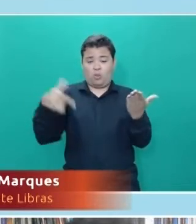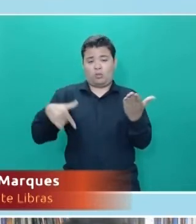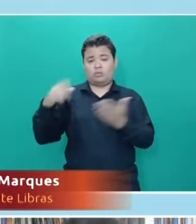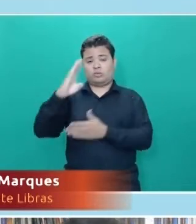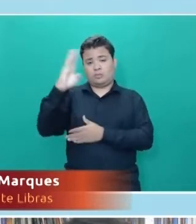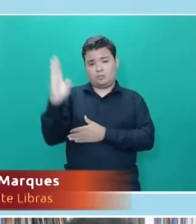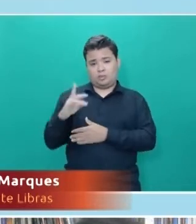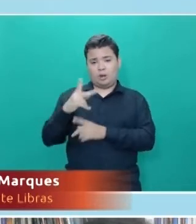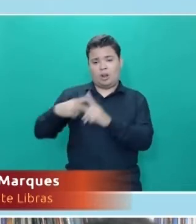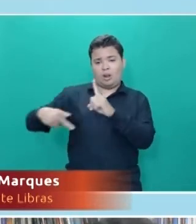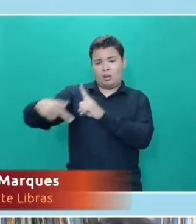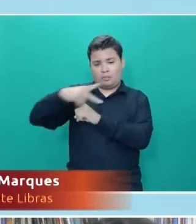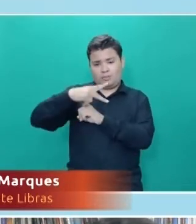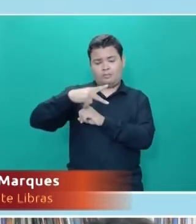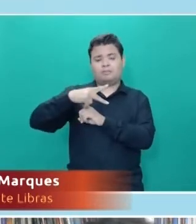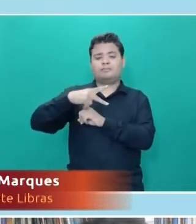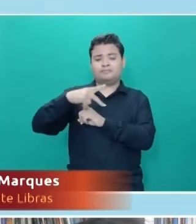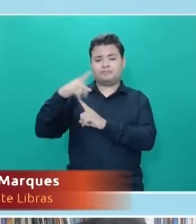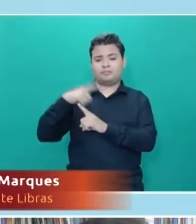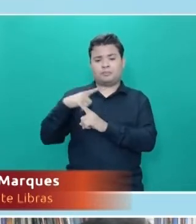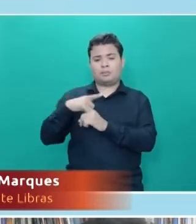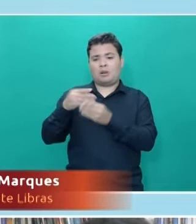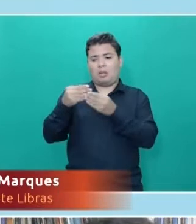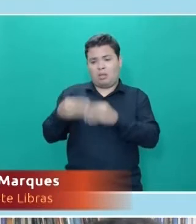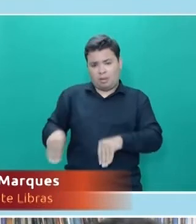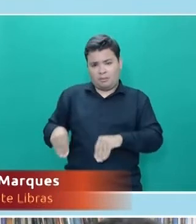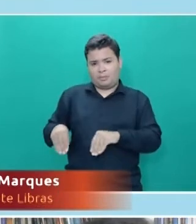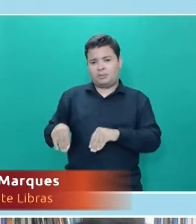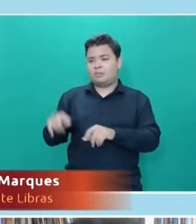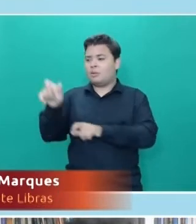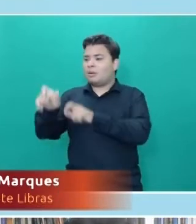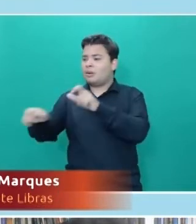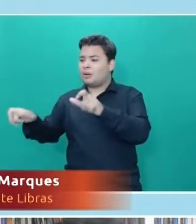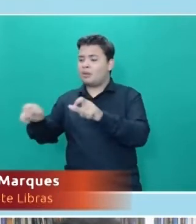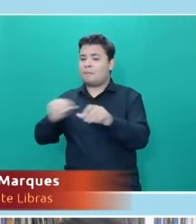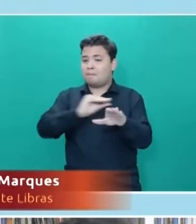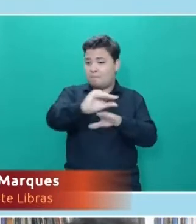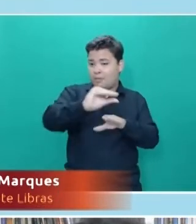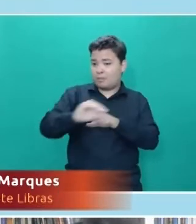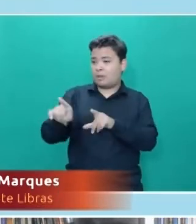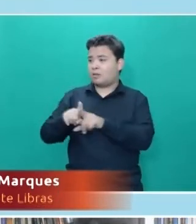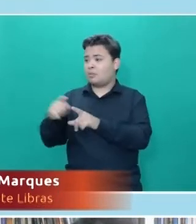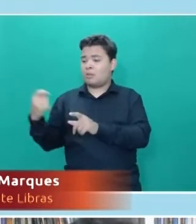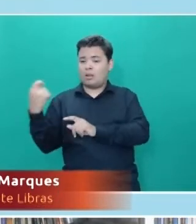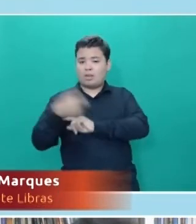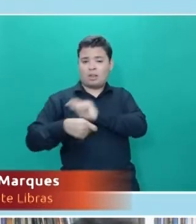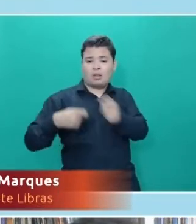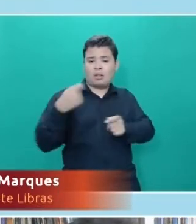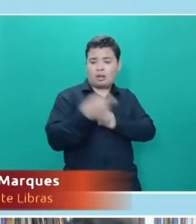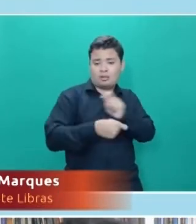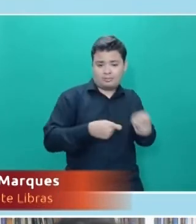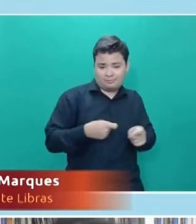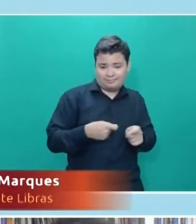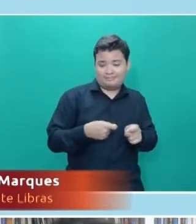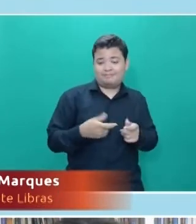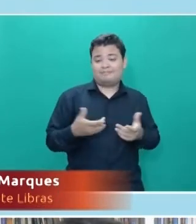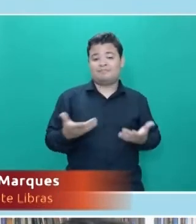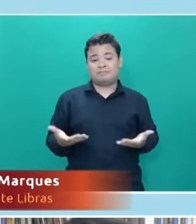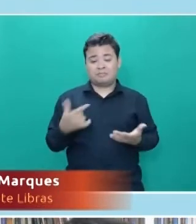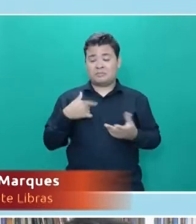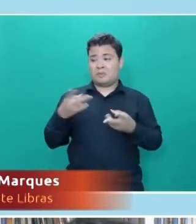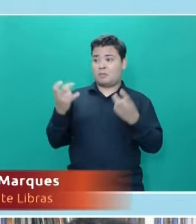entre contribuinte e benefício, se você não considerar COFINS ou outras contribuições paralelas, ela tem